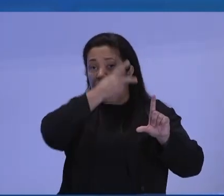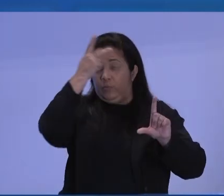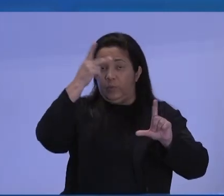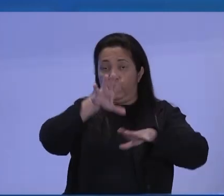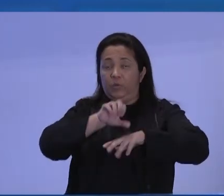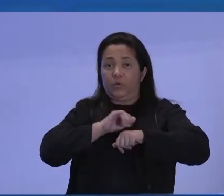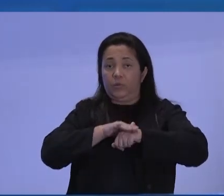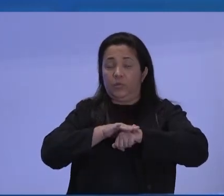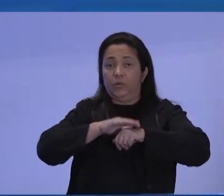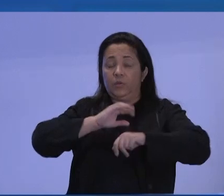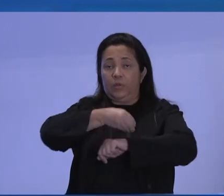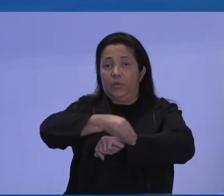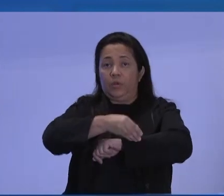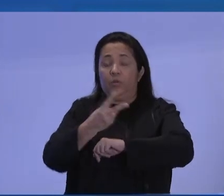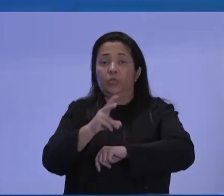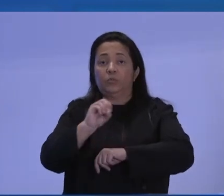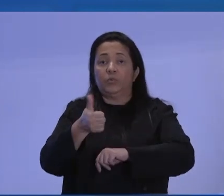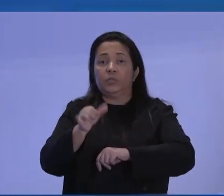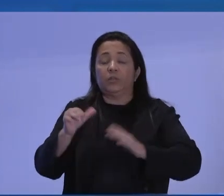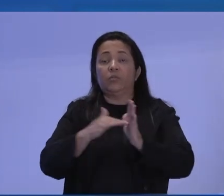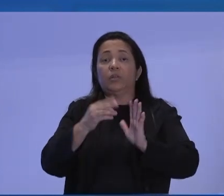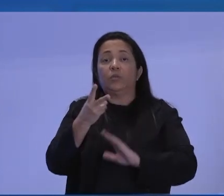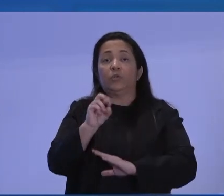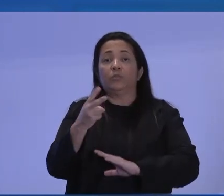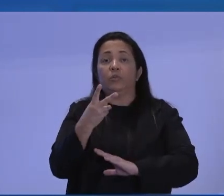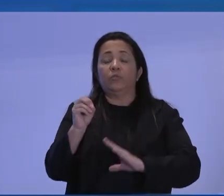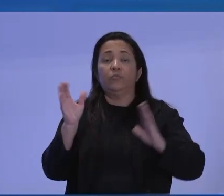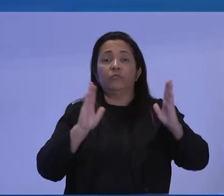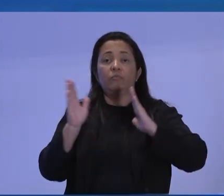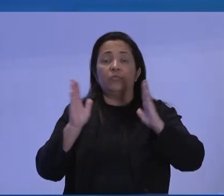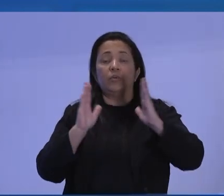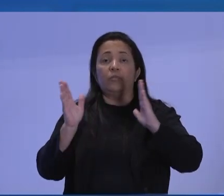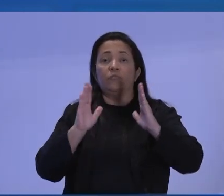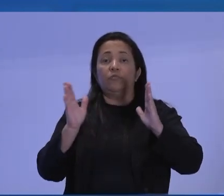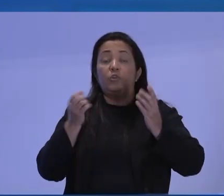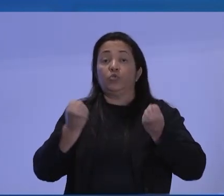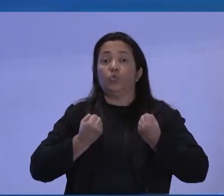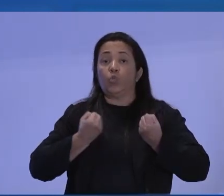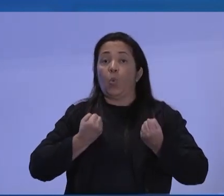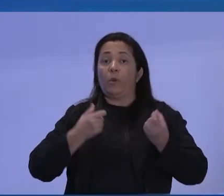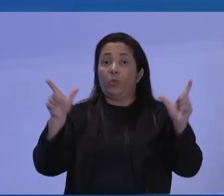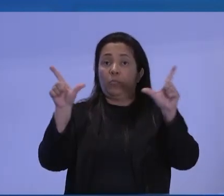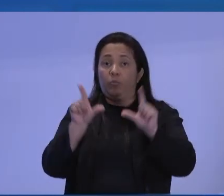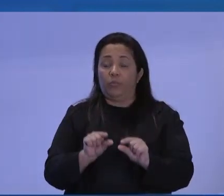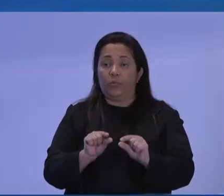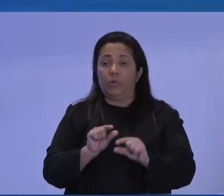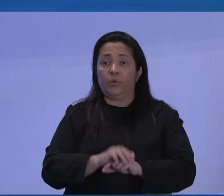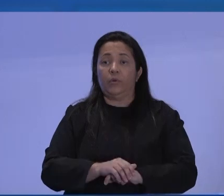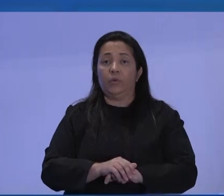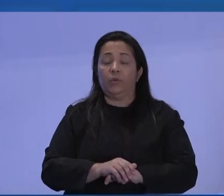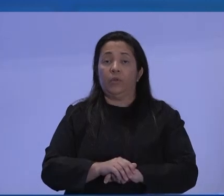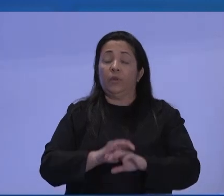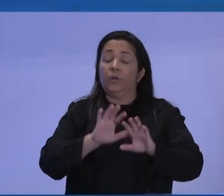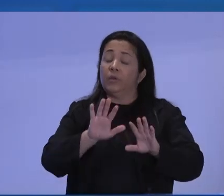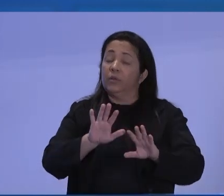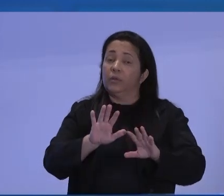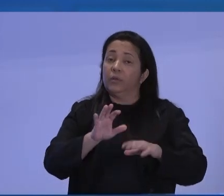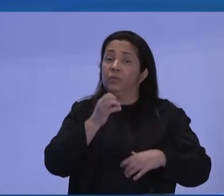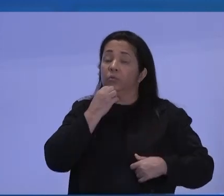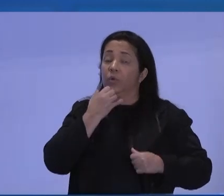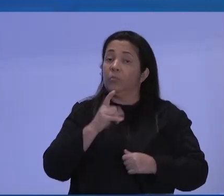de 2019 para 2020 houve uma queda da taxa de detecção. Não é uma coisa boa, porque foi